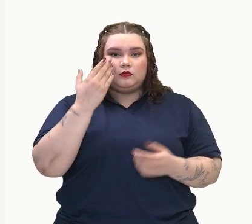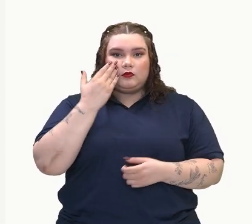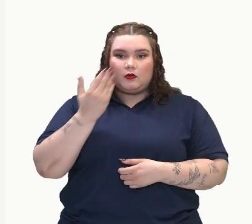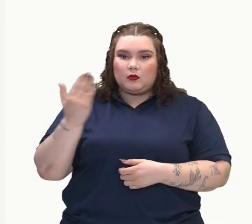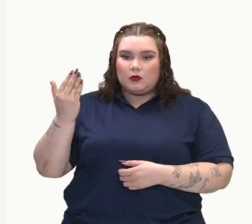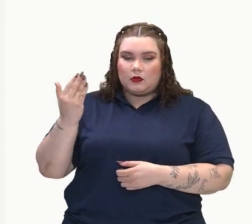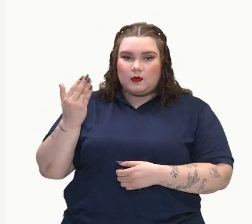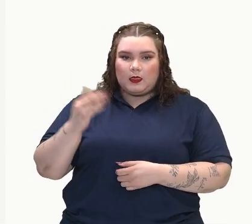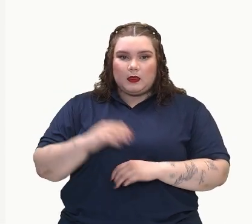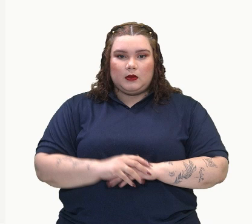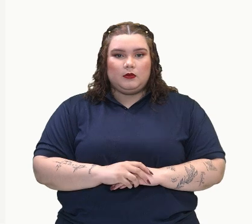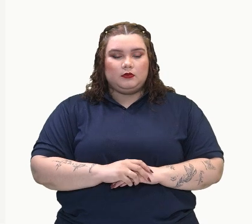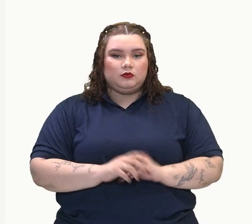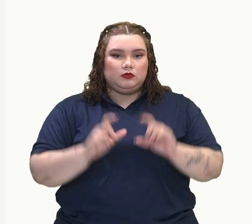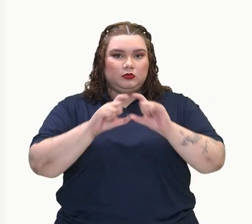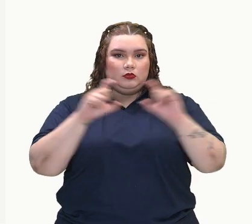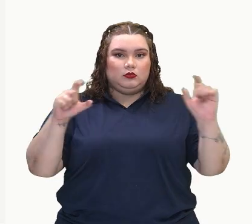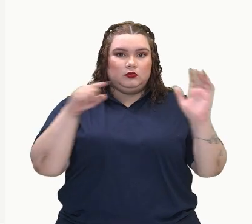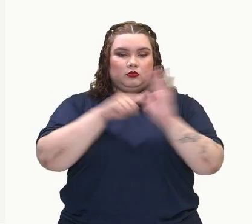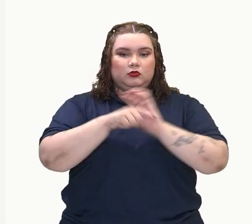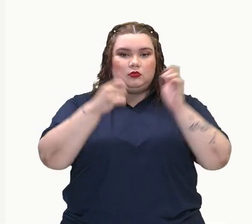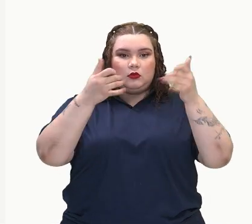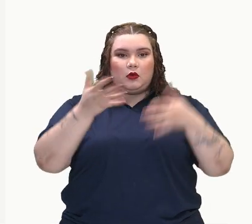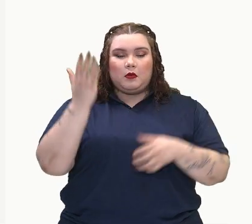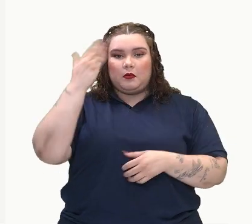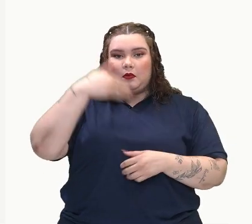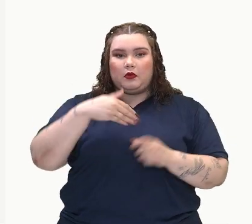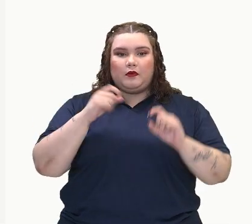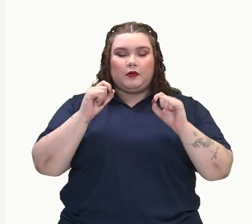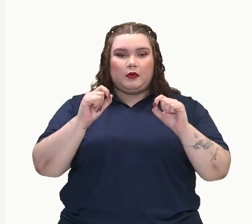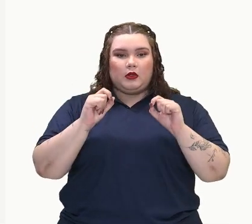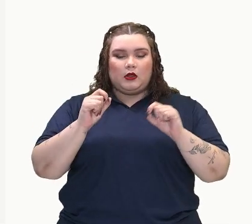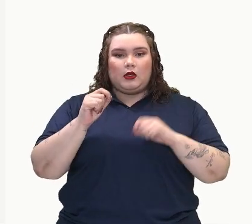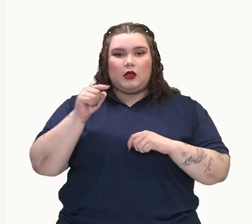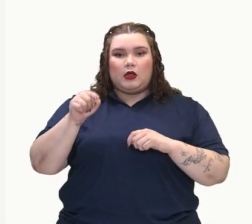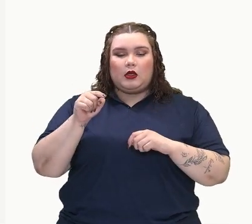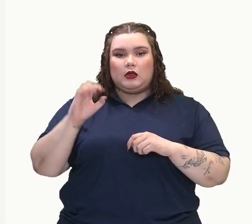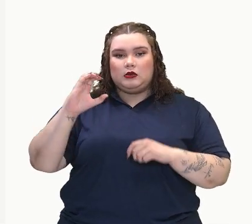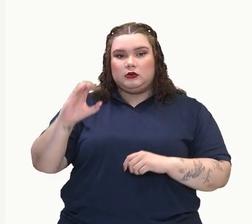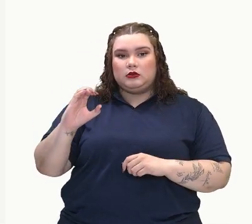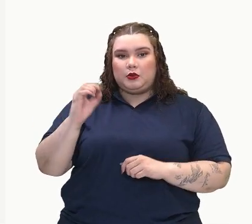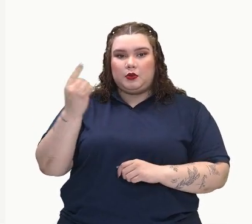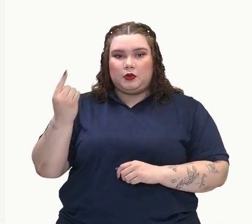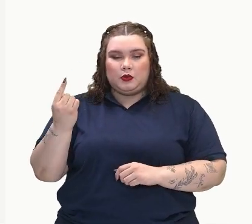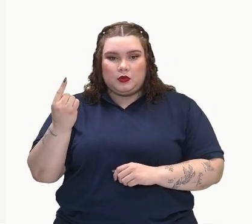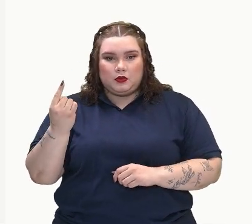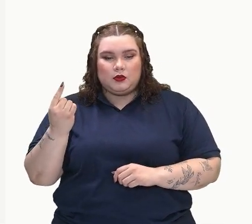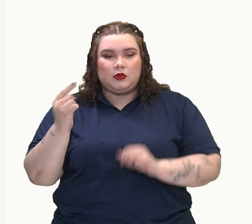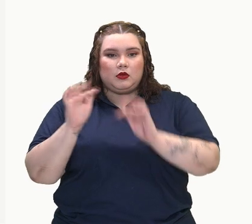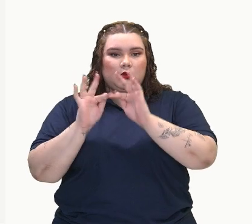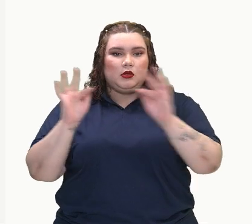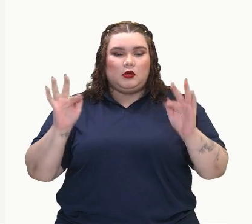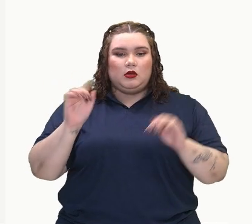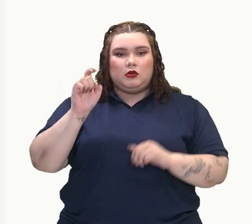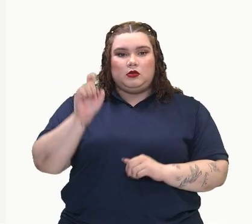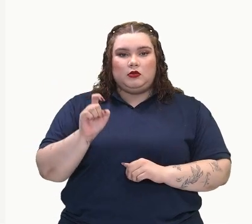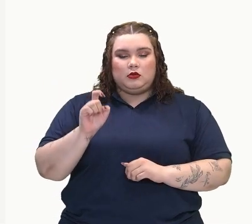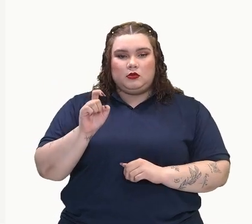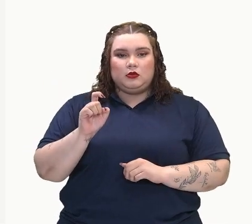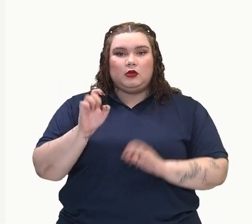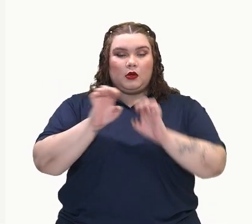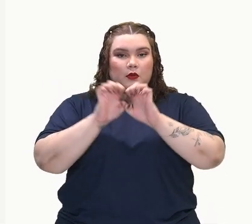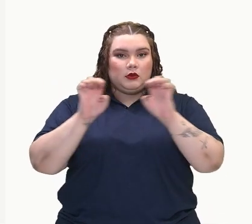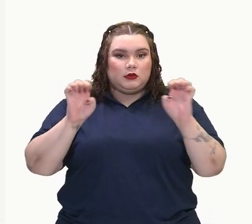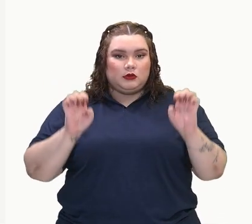temos o seguinte: provar que as circunferências C1, né, de coordenadas x, cuja a